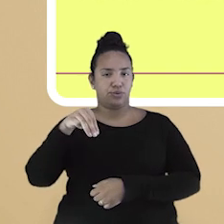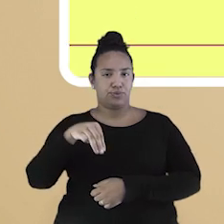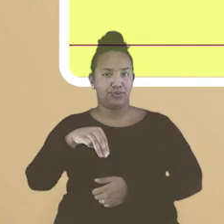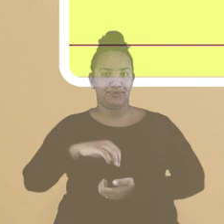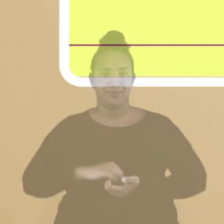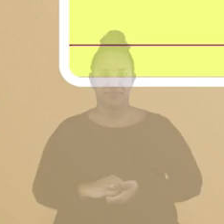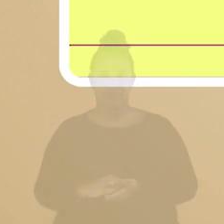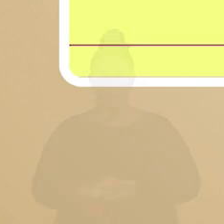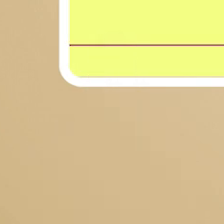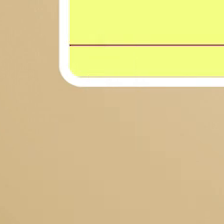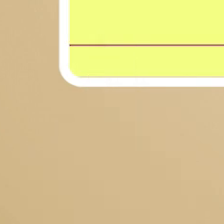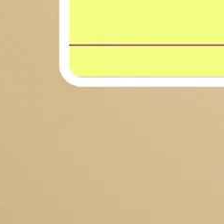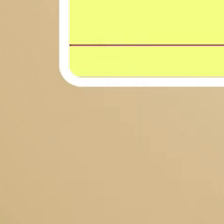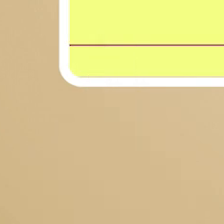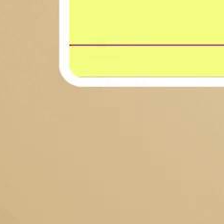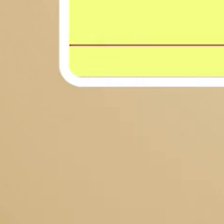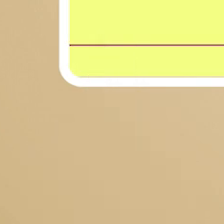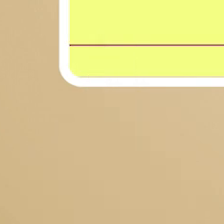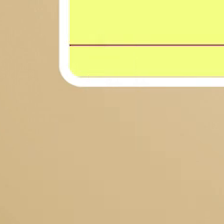lá?